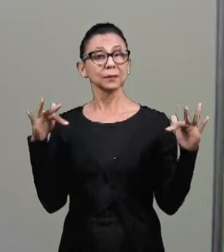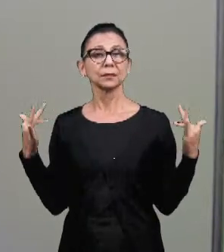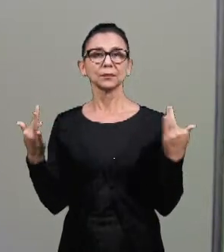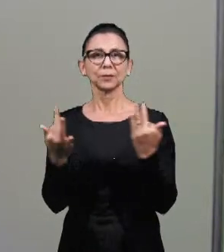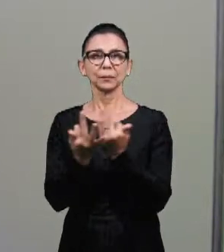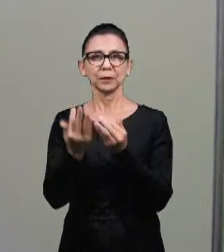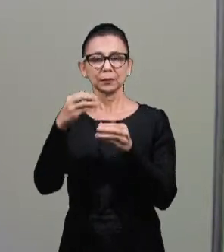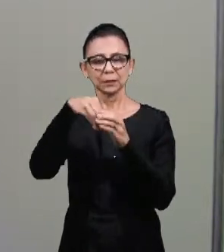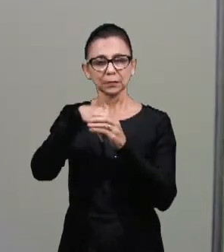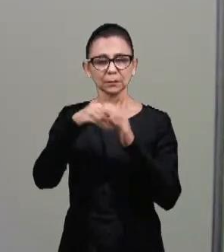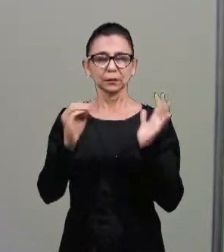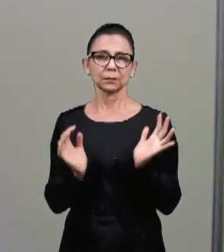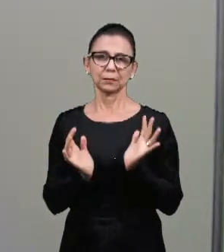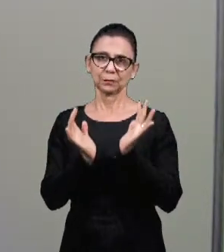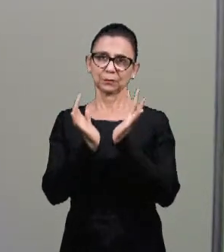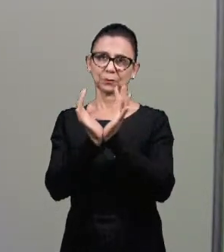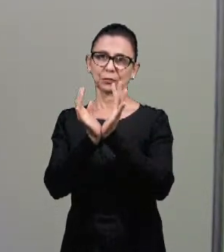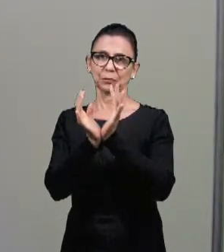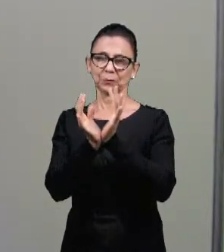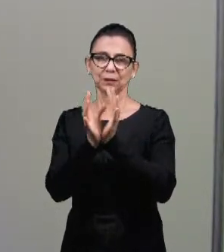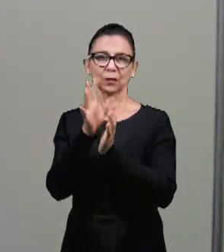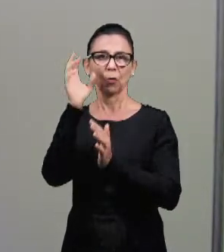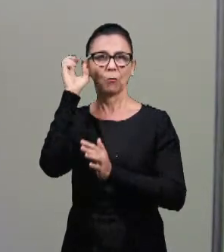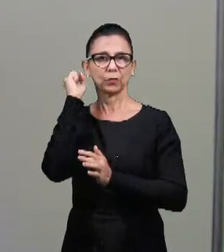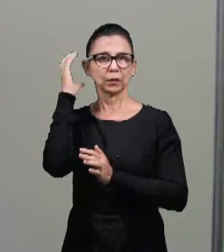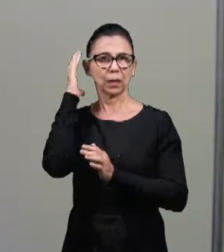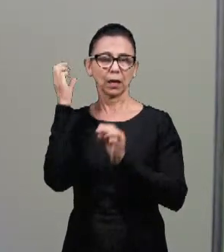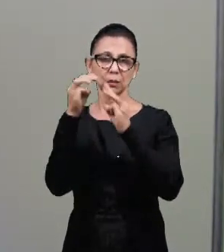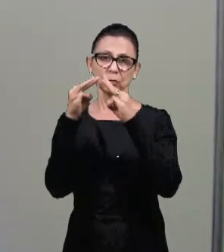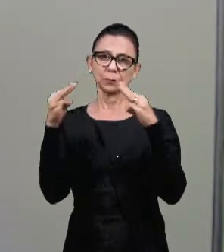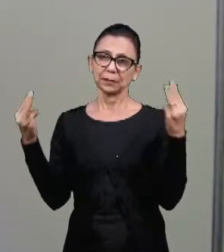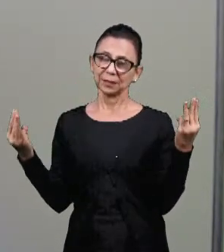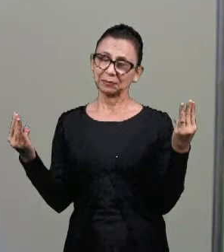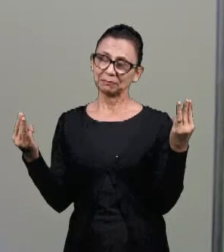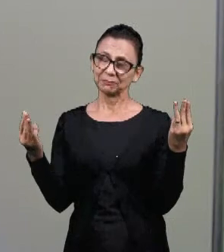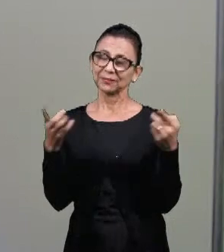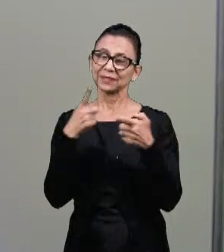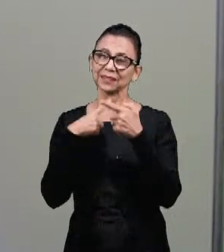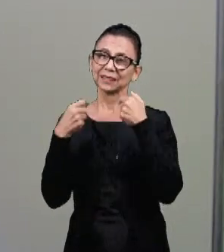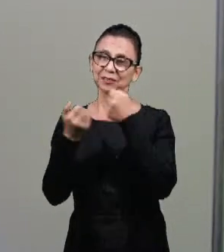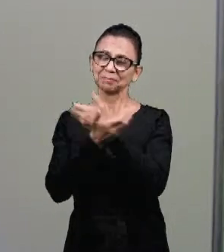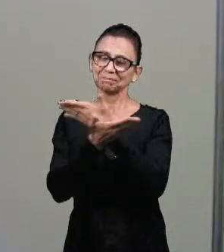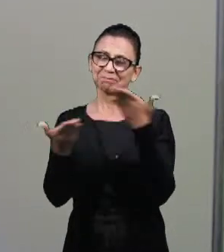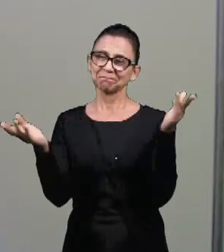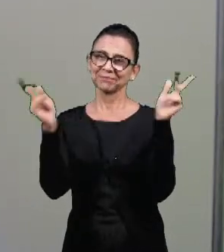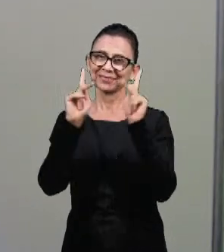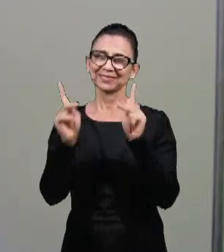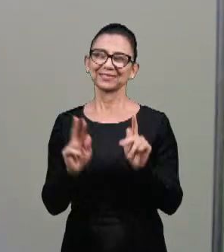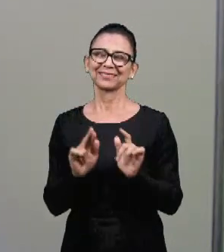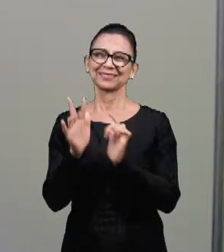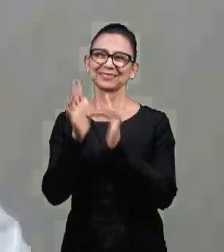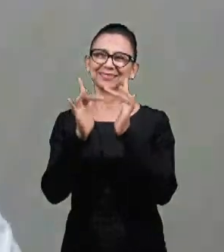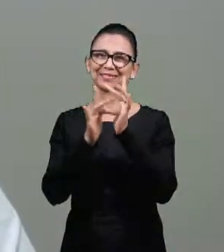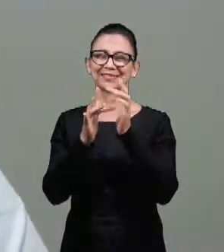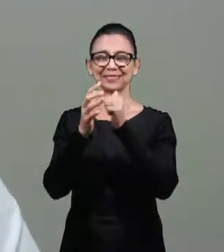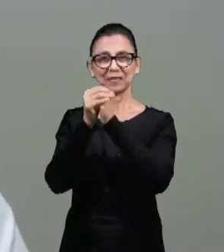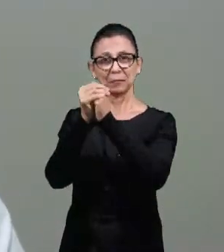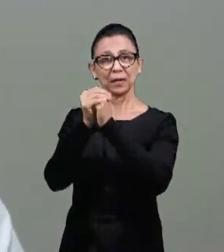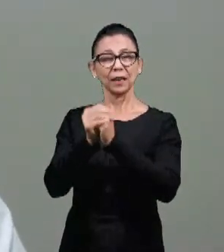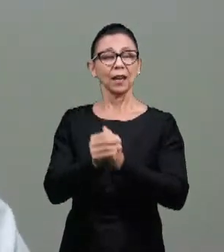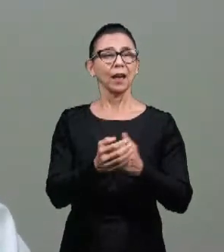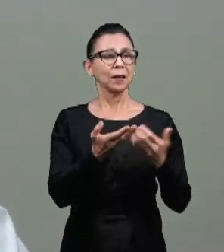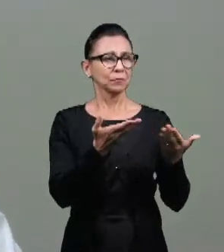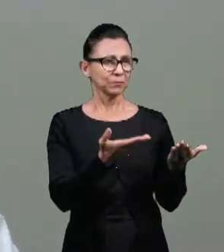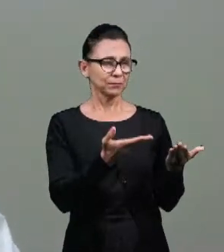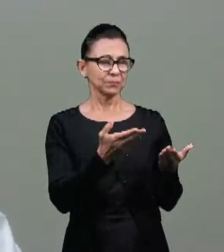está sempre ouvindo a Rádio Manaim. Então, já desejo a todos a paz do Senhor Jesus. Amém. Pastor José